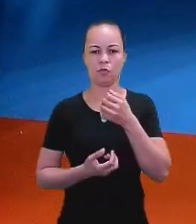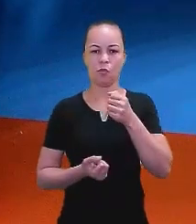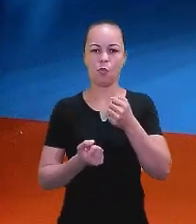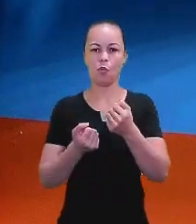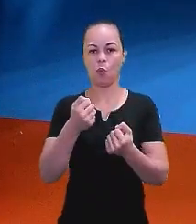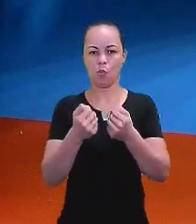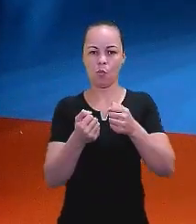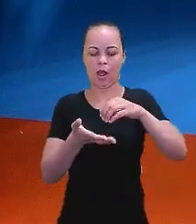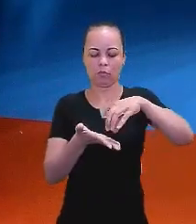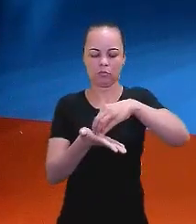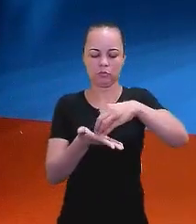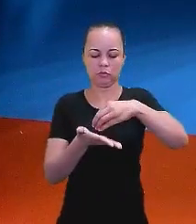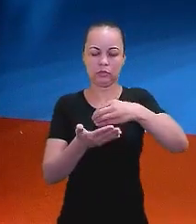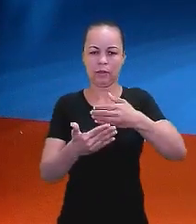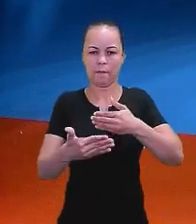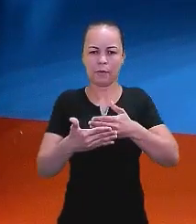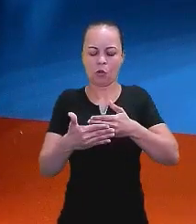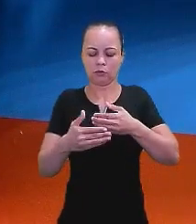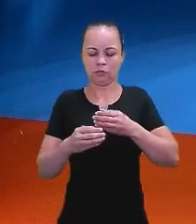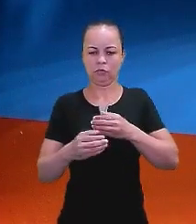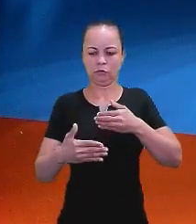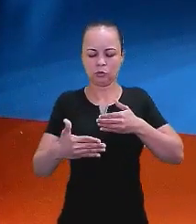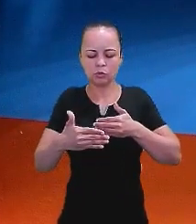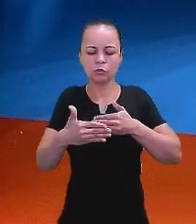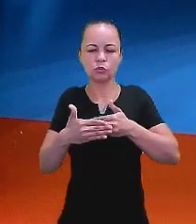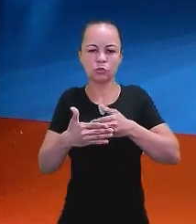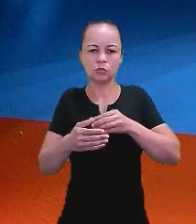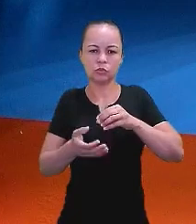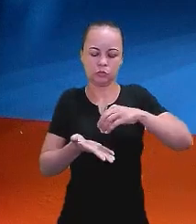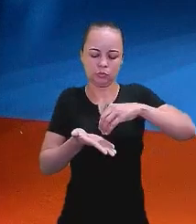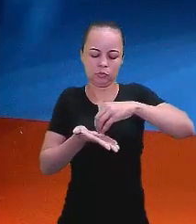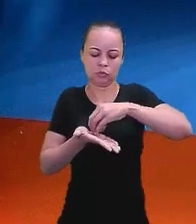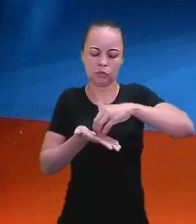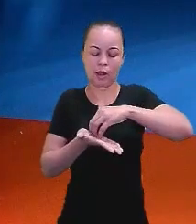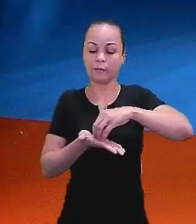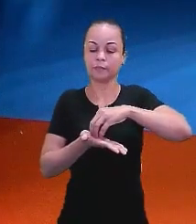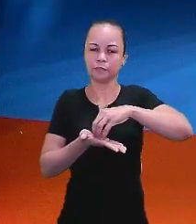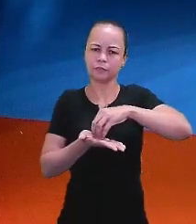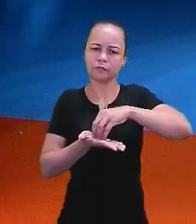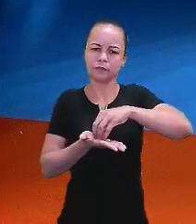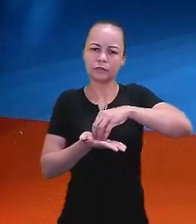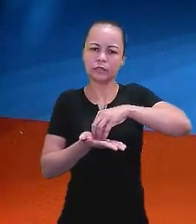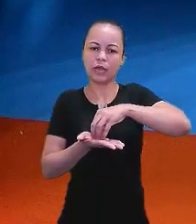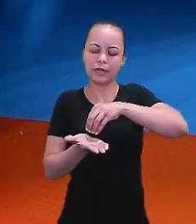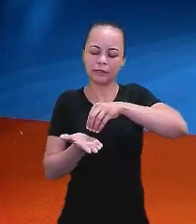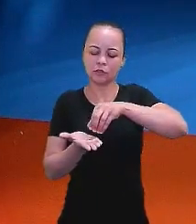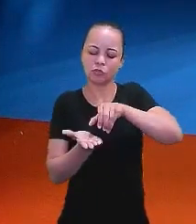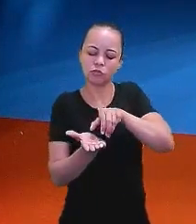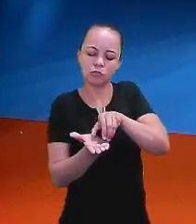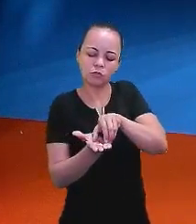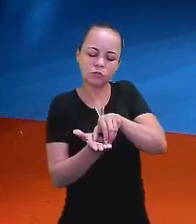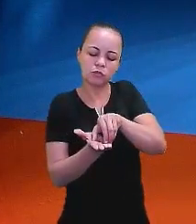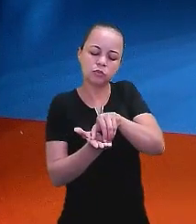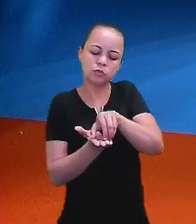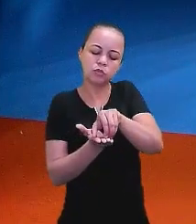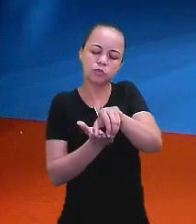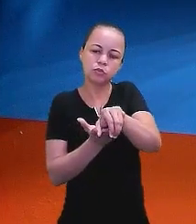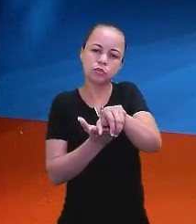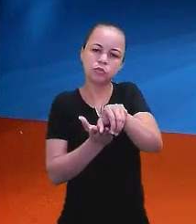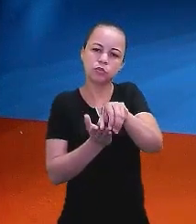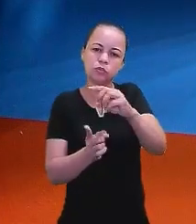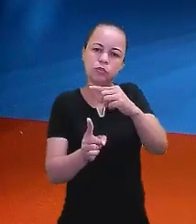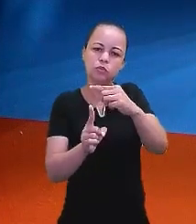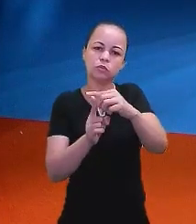bem próximo dela, zerado. E aí ela acionou, ele foi 17 metros